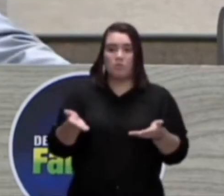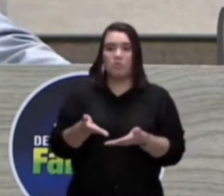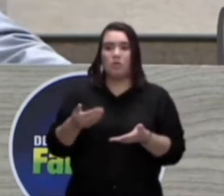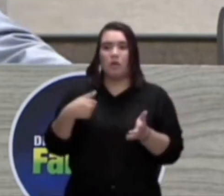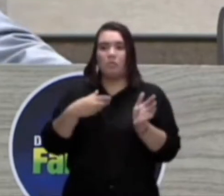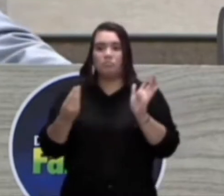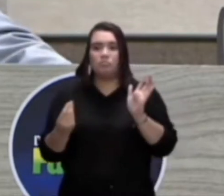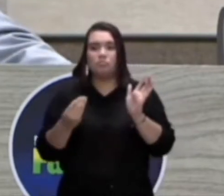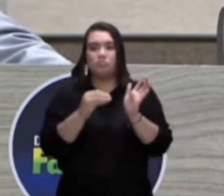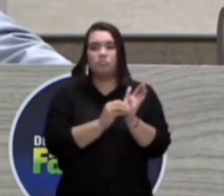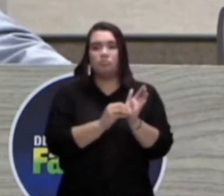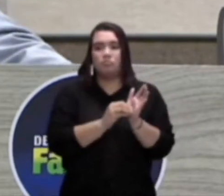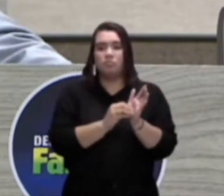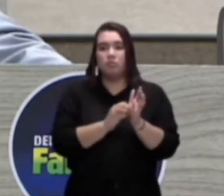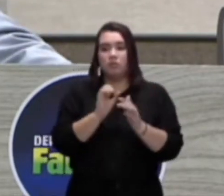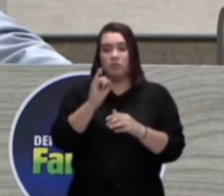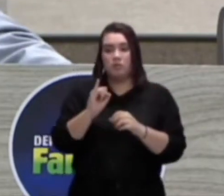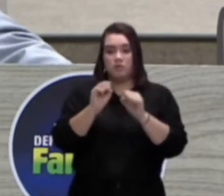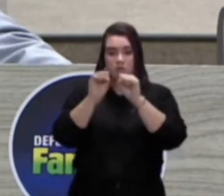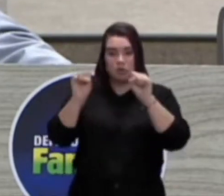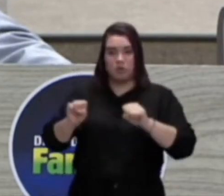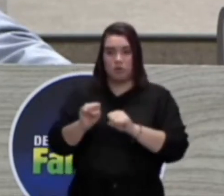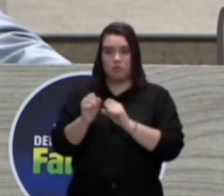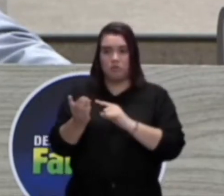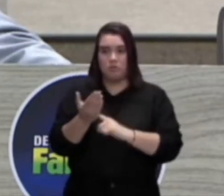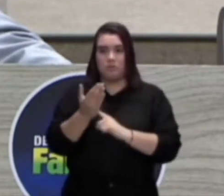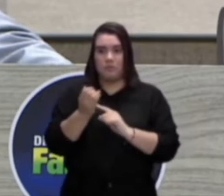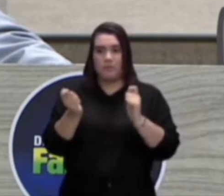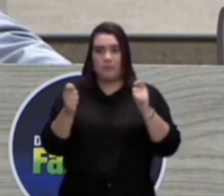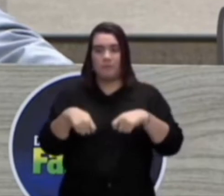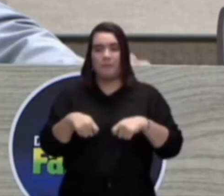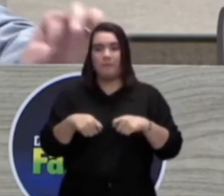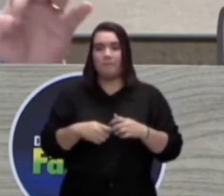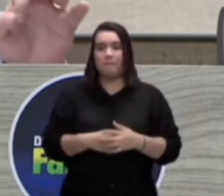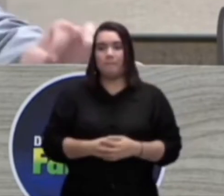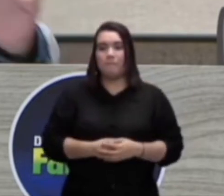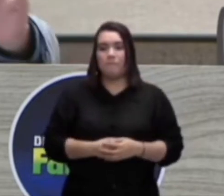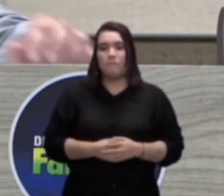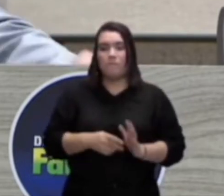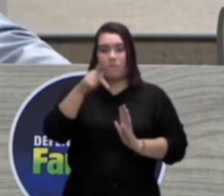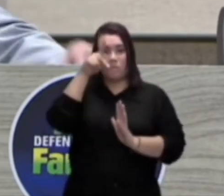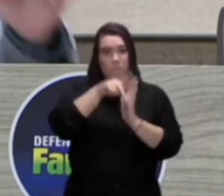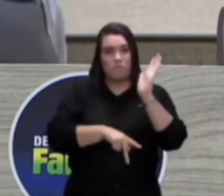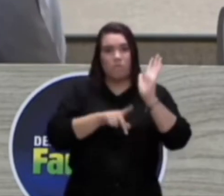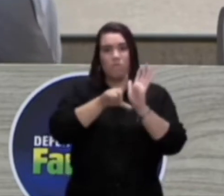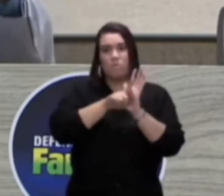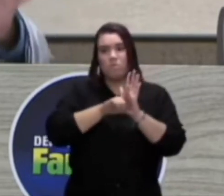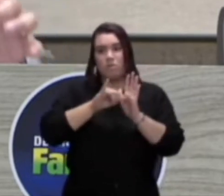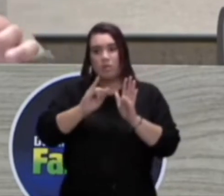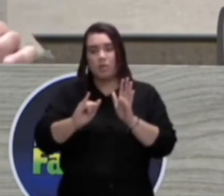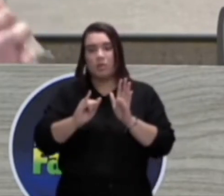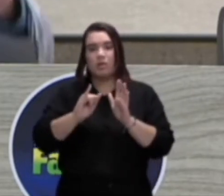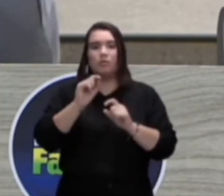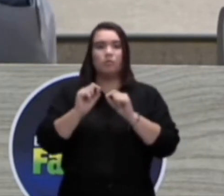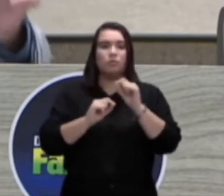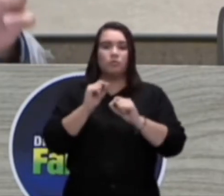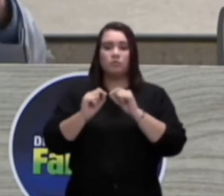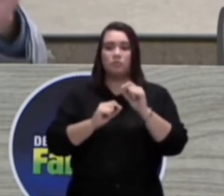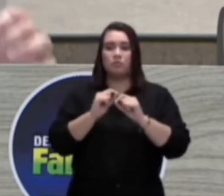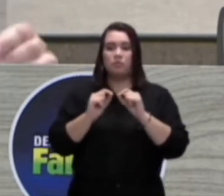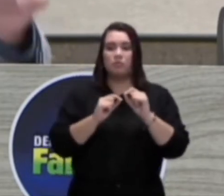protocolando, caso o sistema nos ajude, né, no saia do ar, um projeto de lei que veda